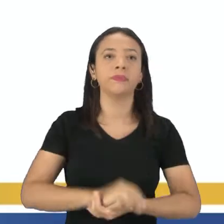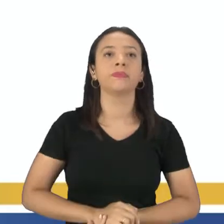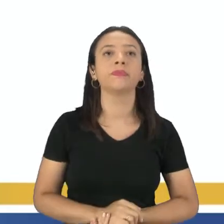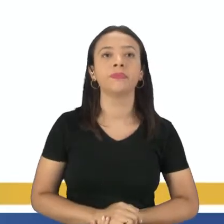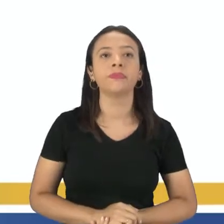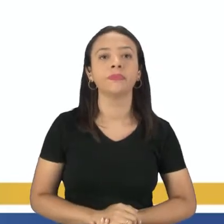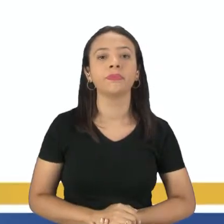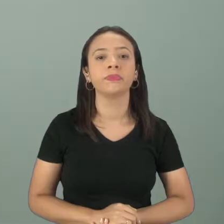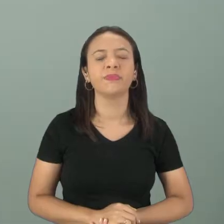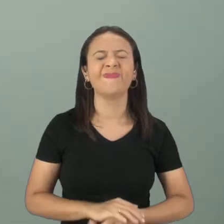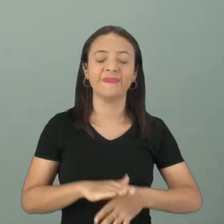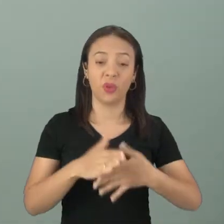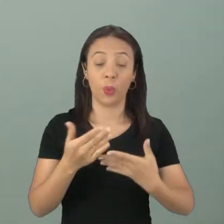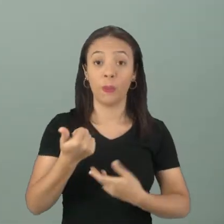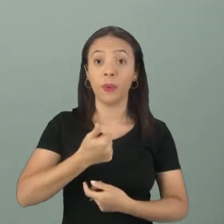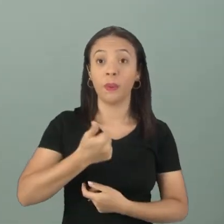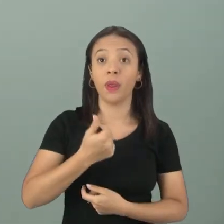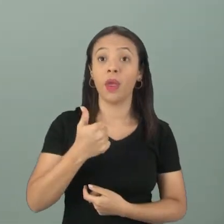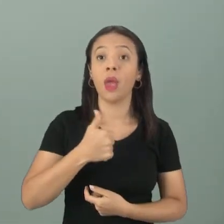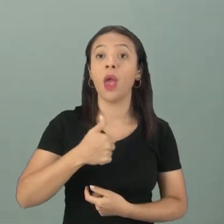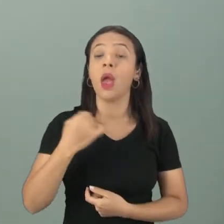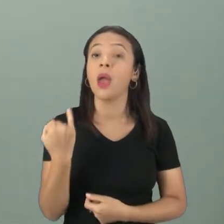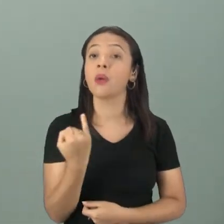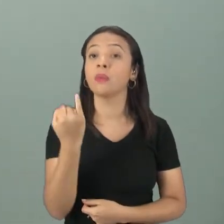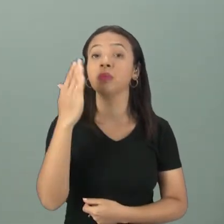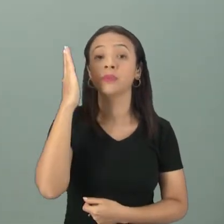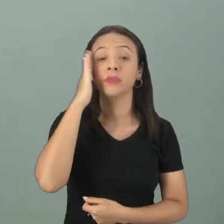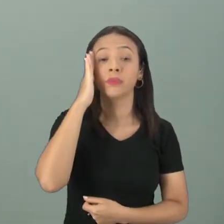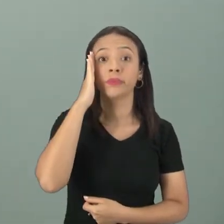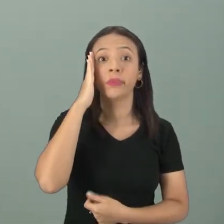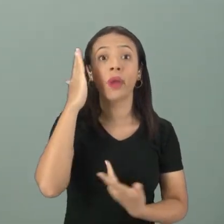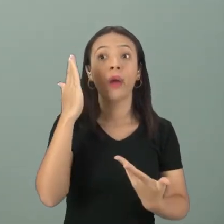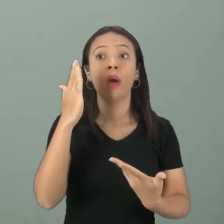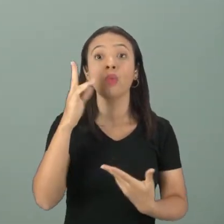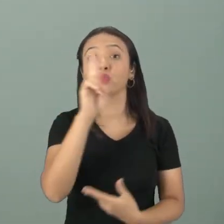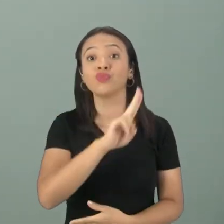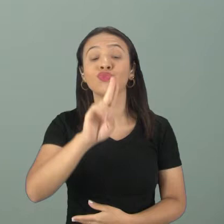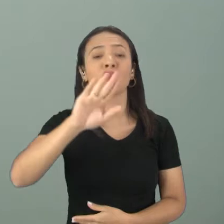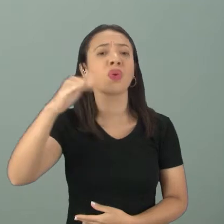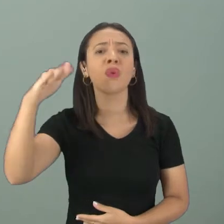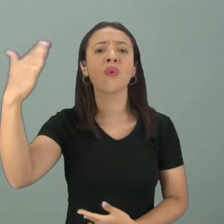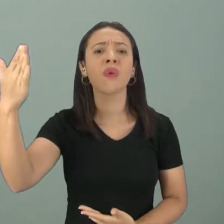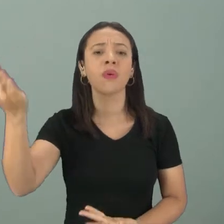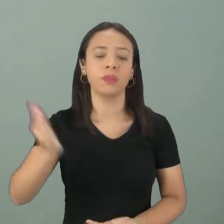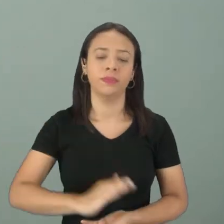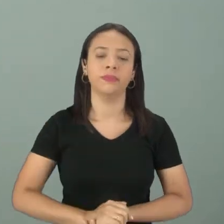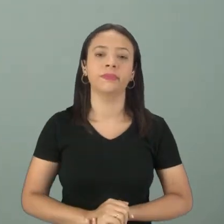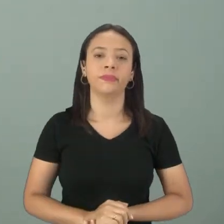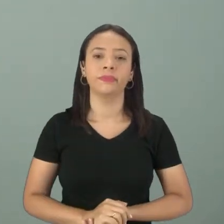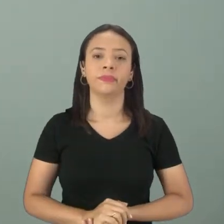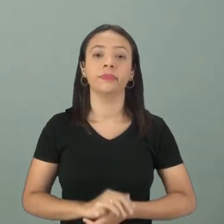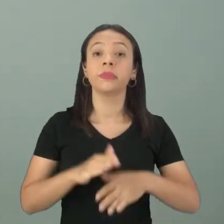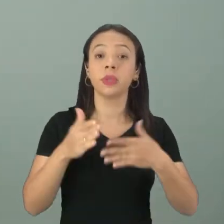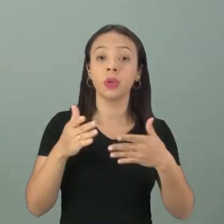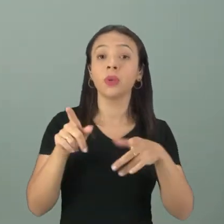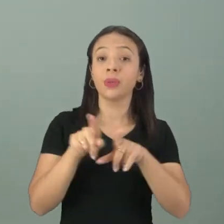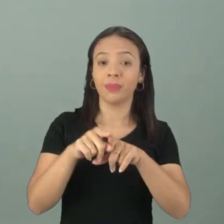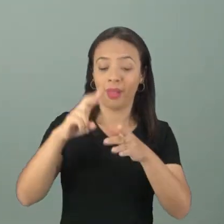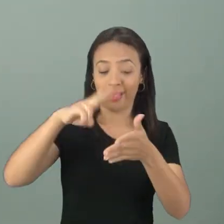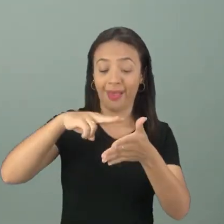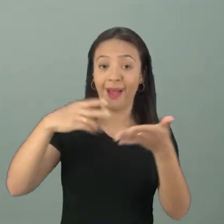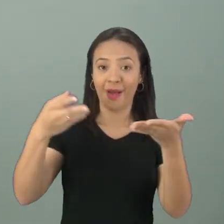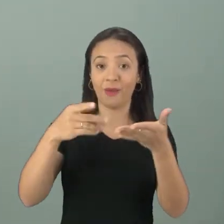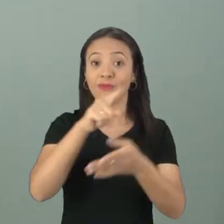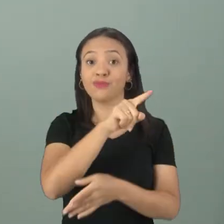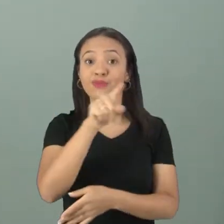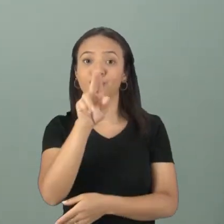Gente, primeira coisa que vocês precisam saber é quando usar, certo? Então, como eu acabei de ler, vocês